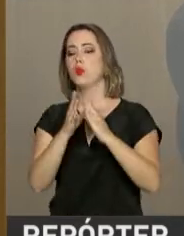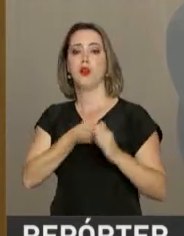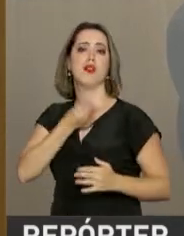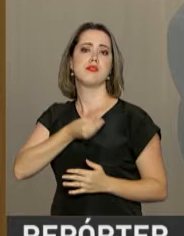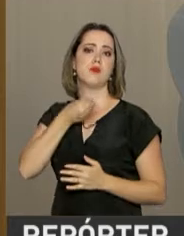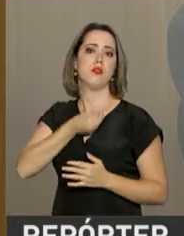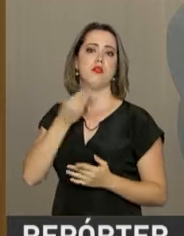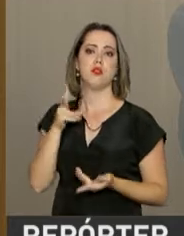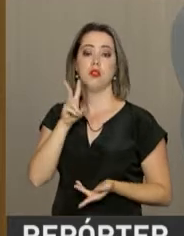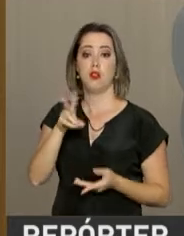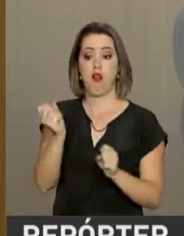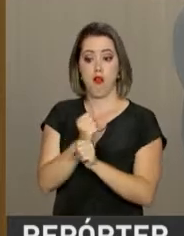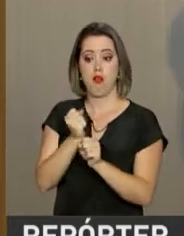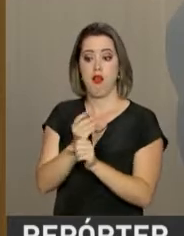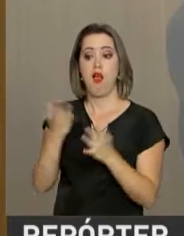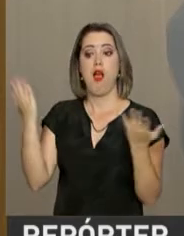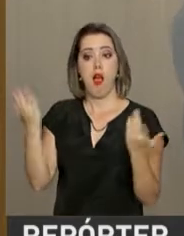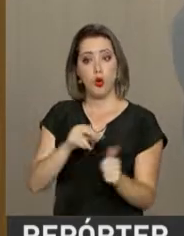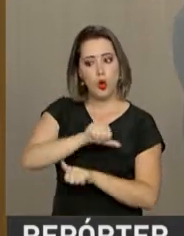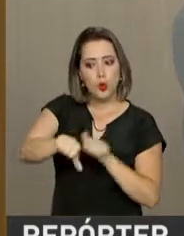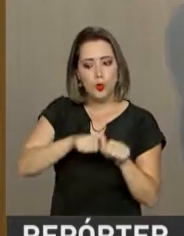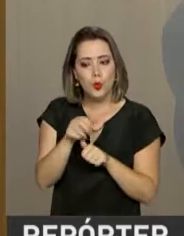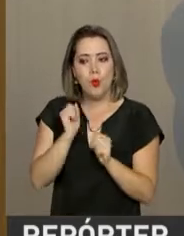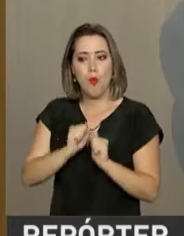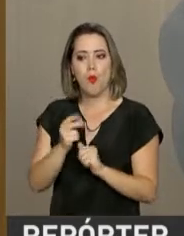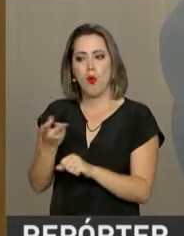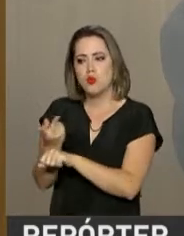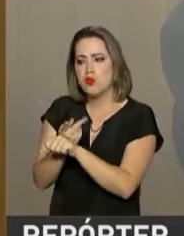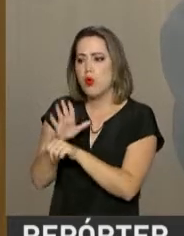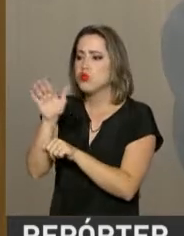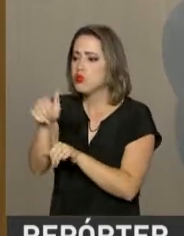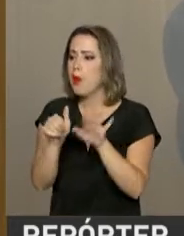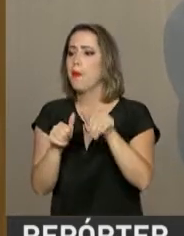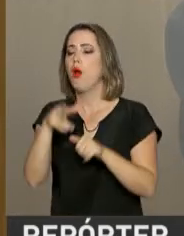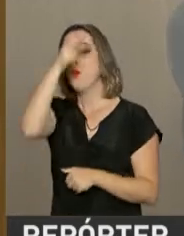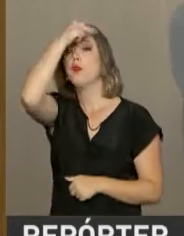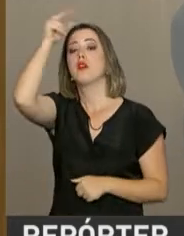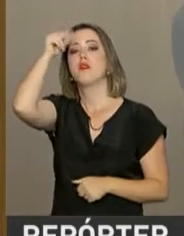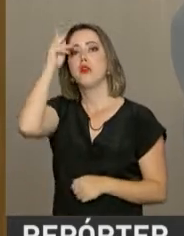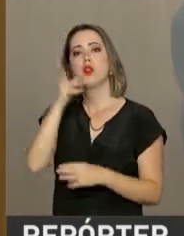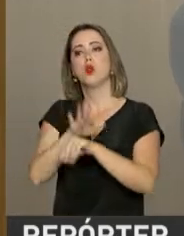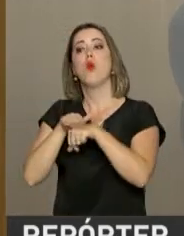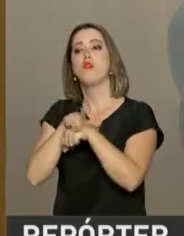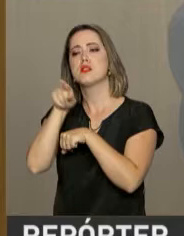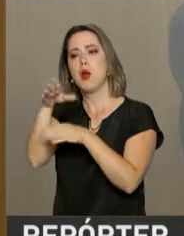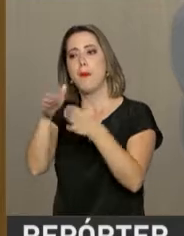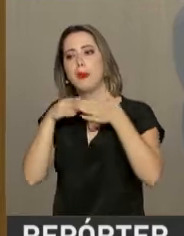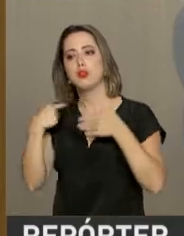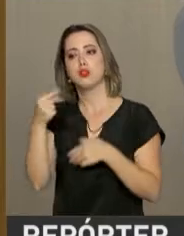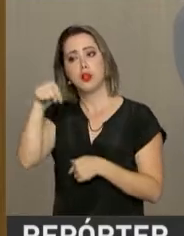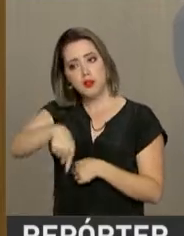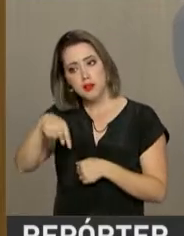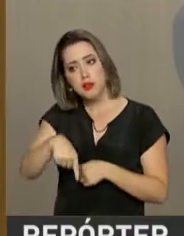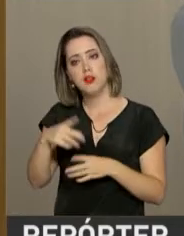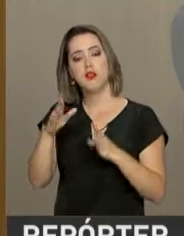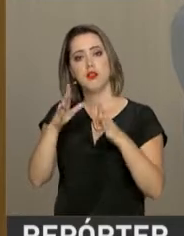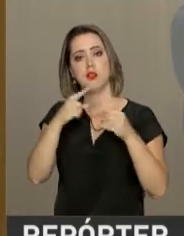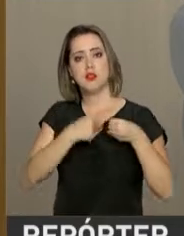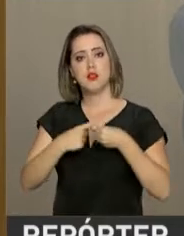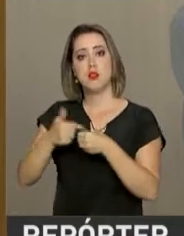Vida. Elas agora vão poder buscar, chamar seu prefeito e dizer, olha, pleitei lá no Ministério da Cidade uma das